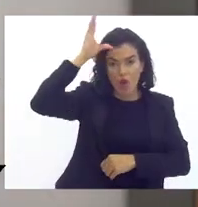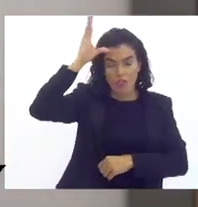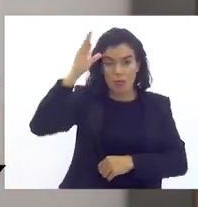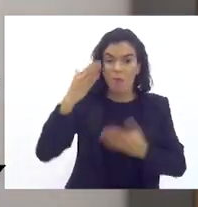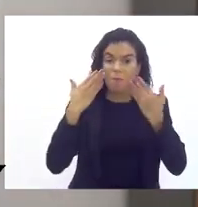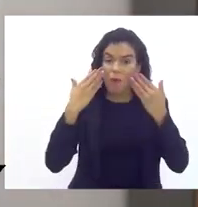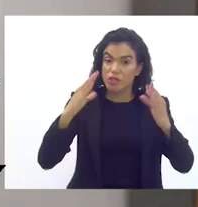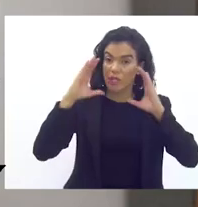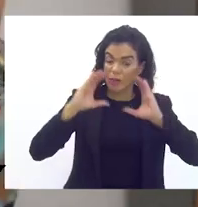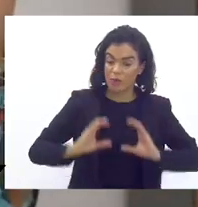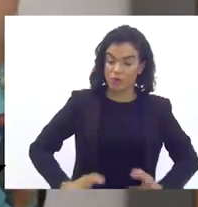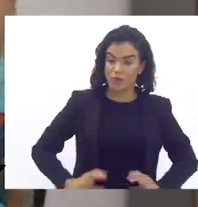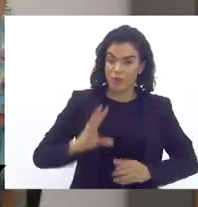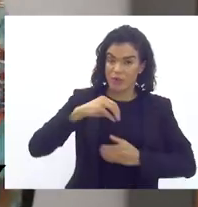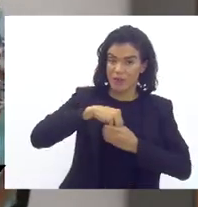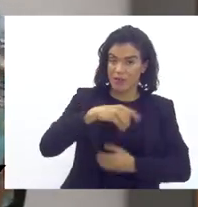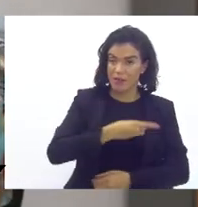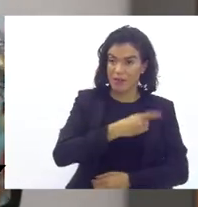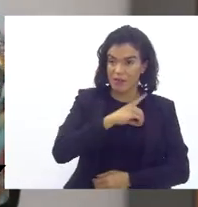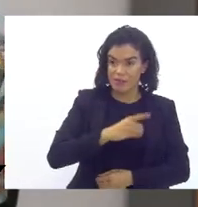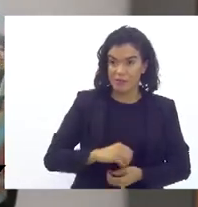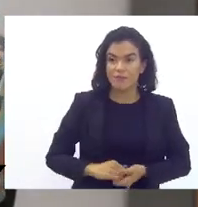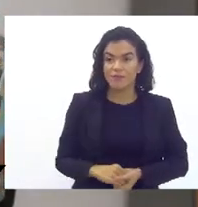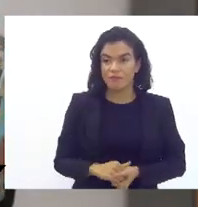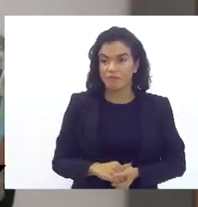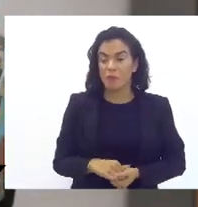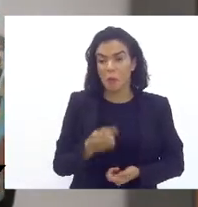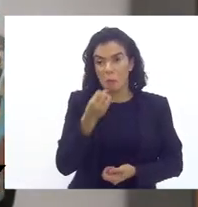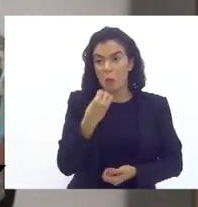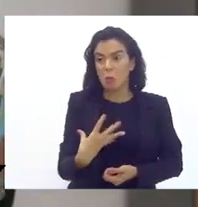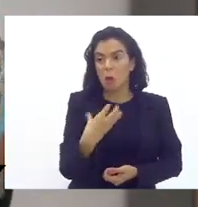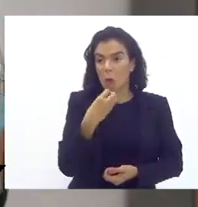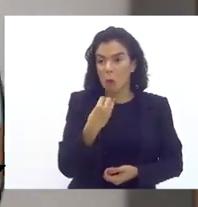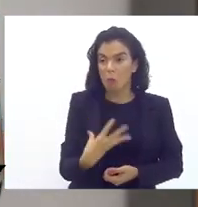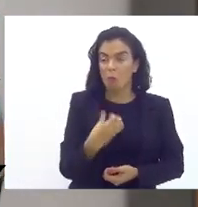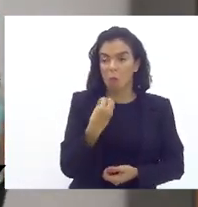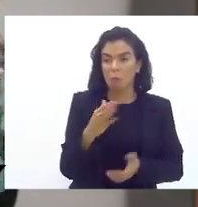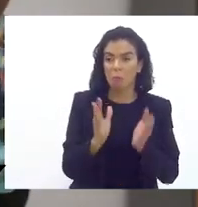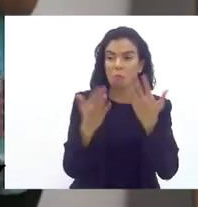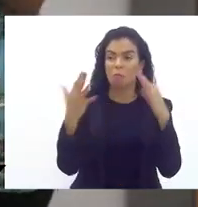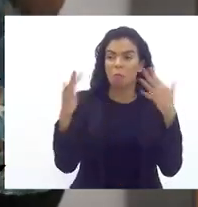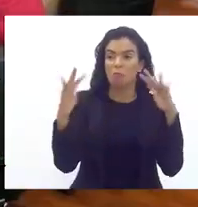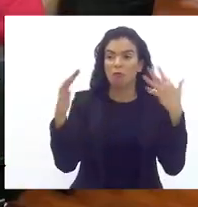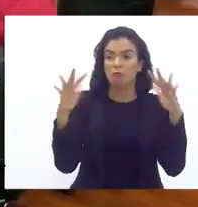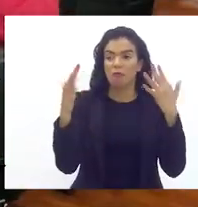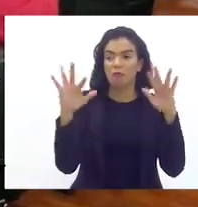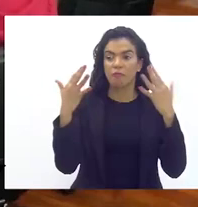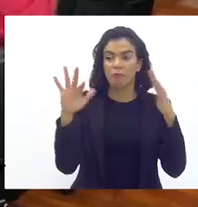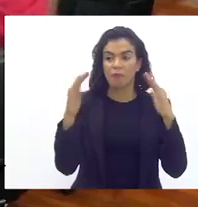posturas que são feitas dentro da delegacia Muito obrigado a todos